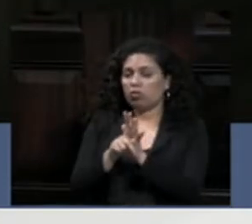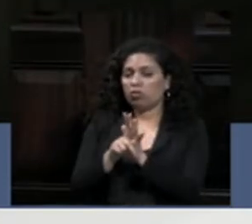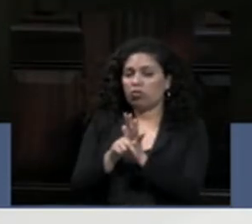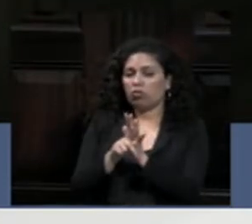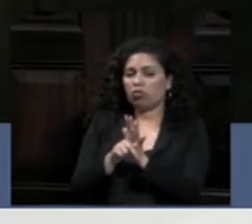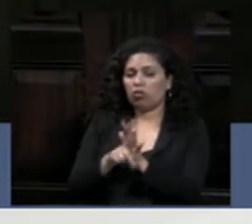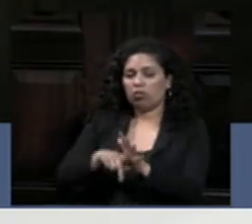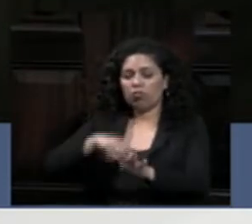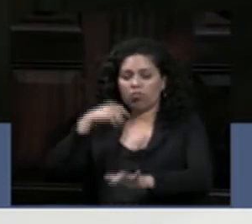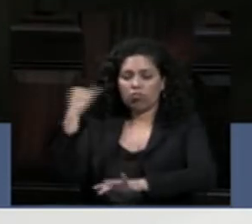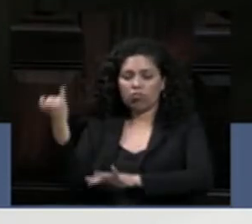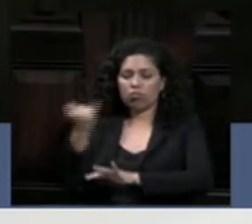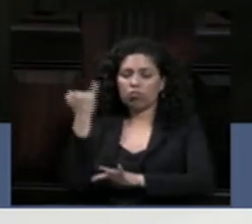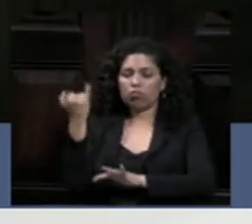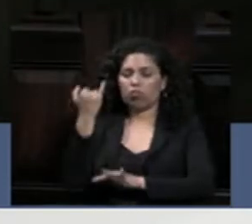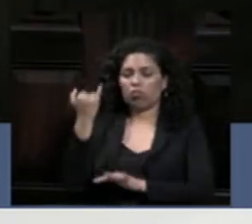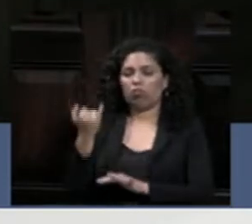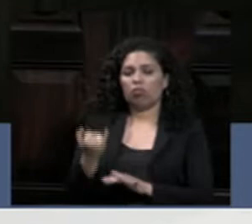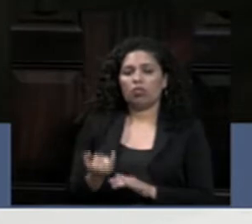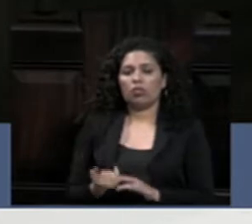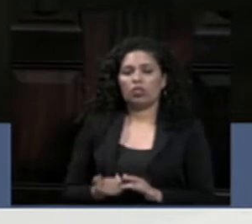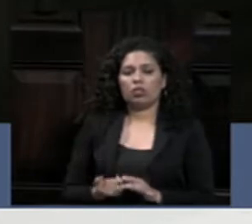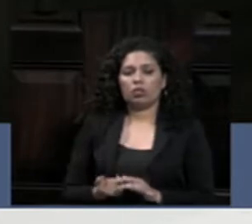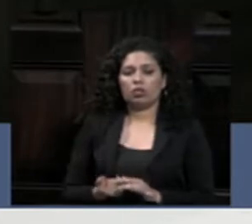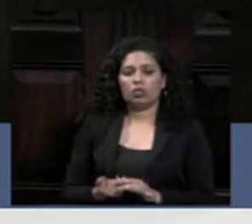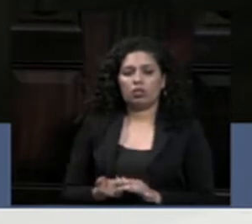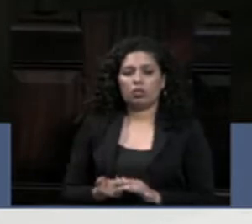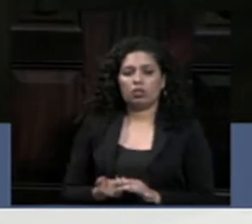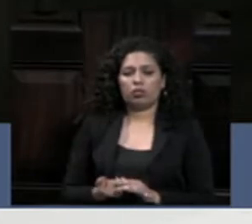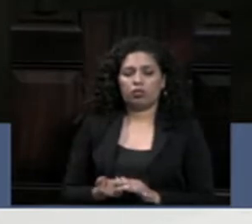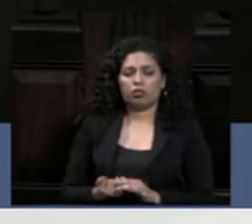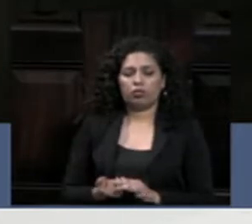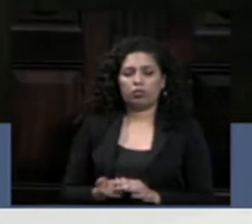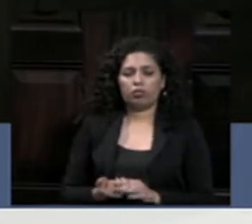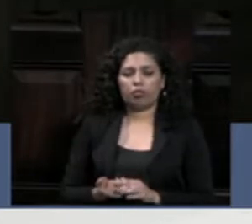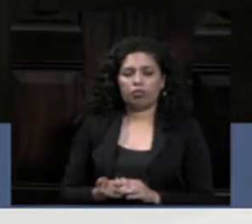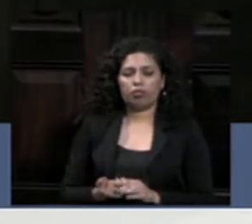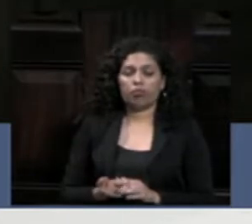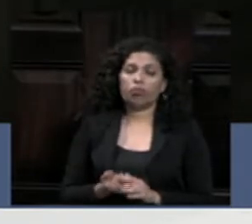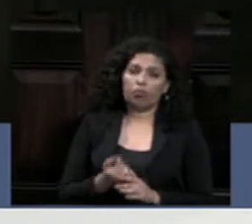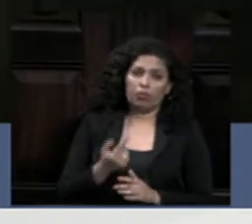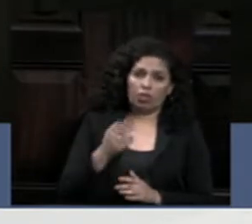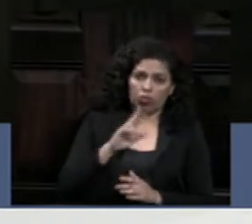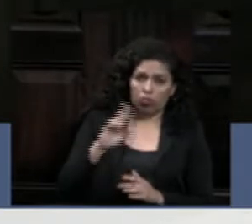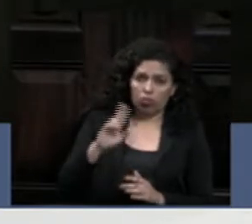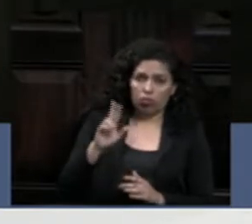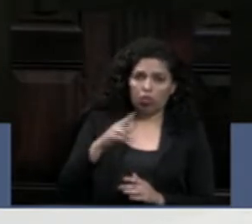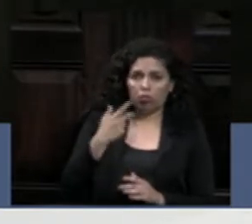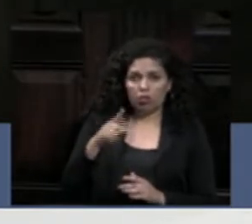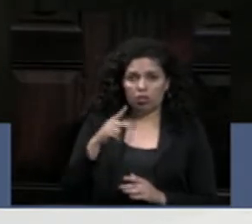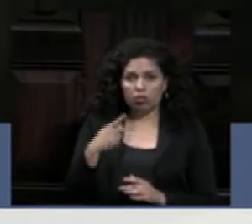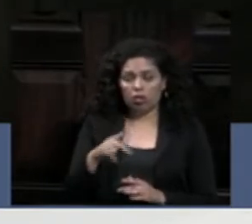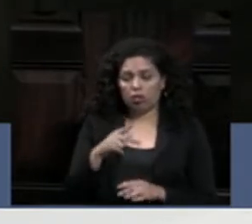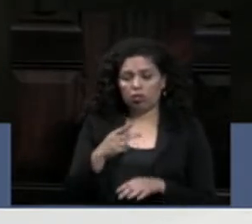suas preocupações com a sustentabilidade, que fizeram com que Vossa Excelência e Chacon estivessem sempre muito